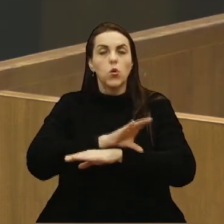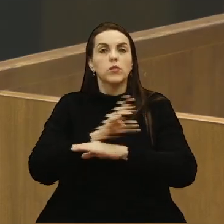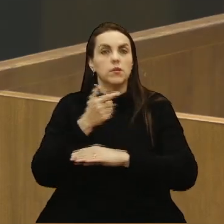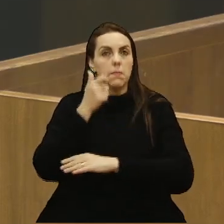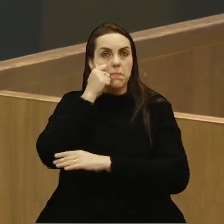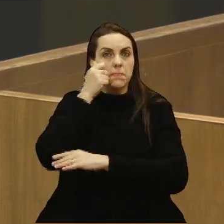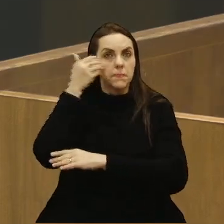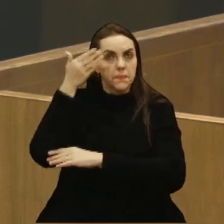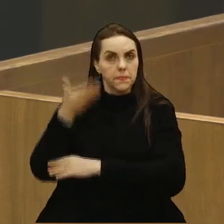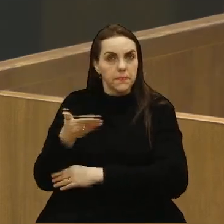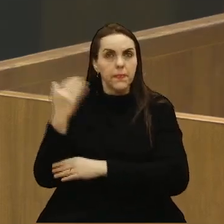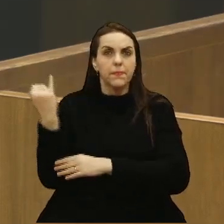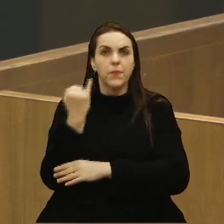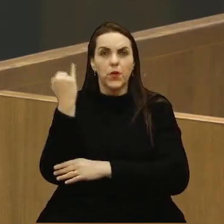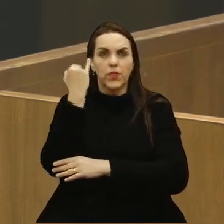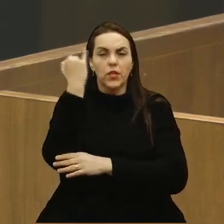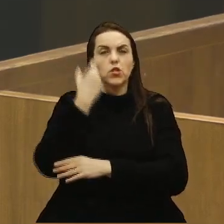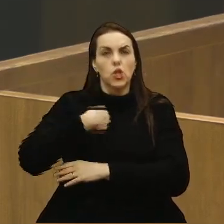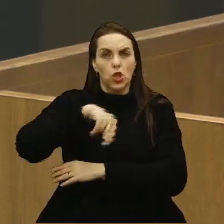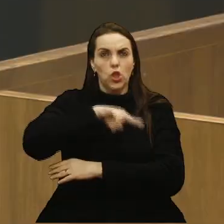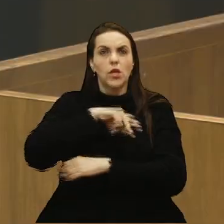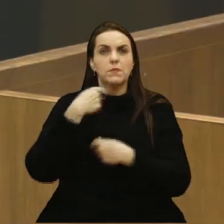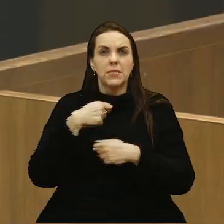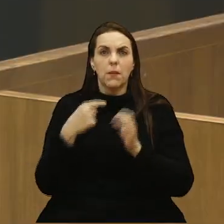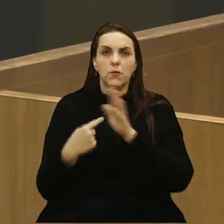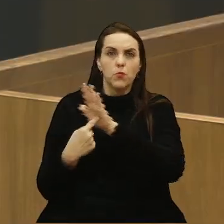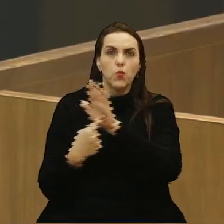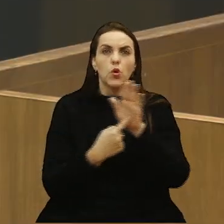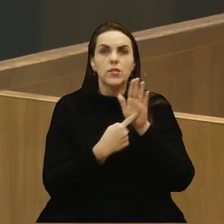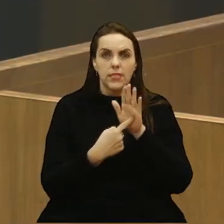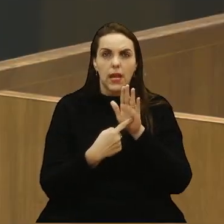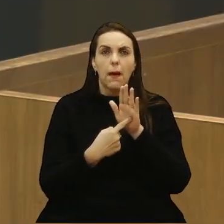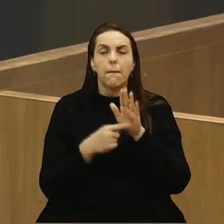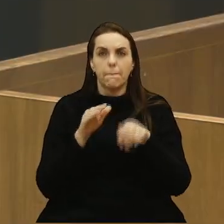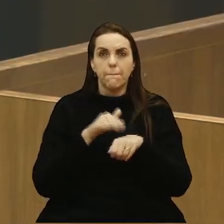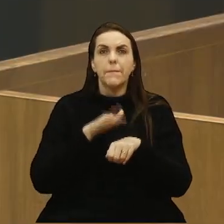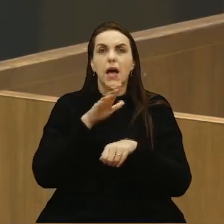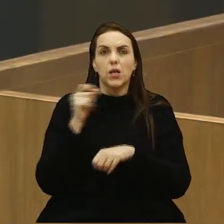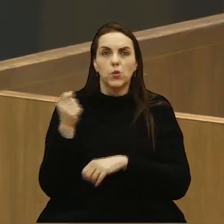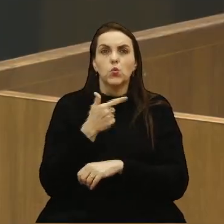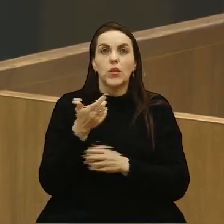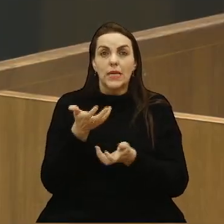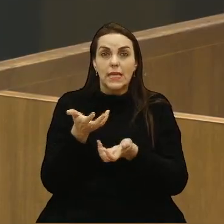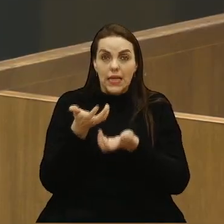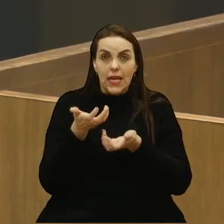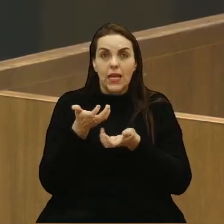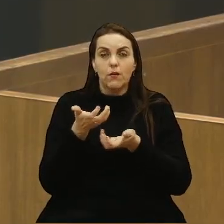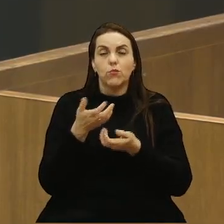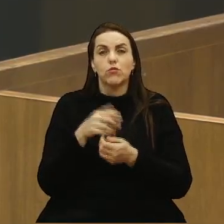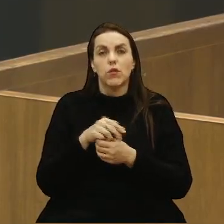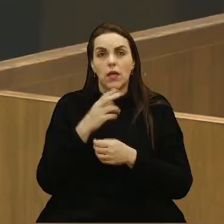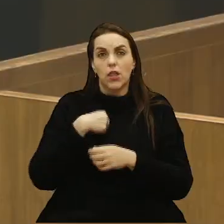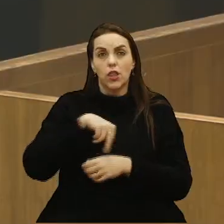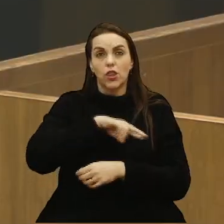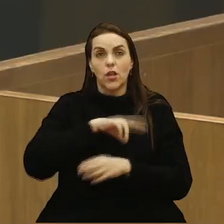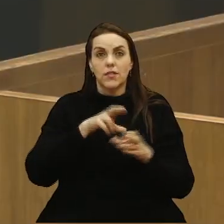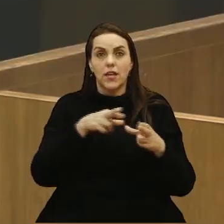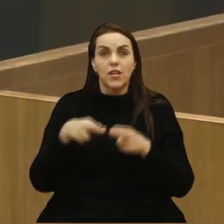importante. Nós precisamos mostrar que nós, mais do que querer, a nossa região